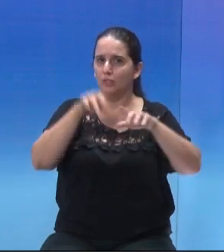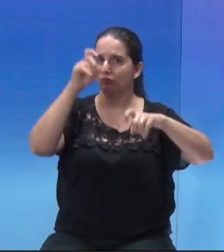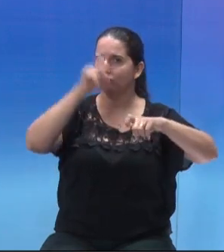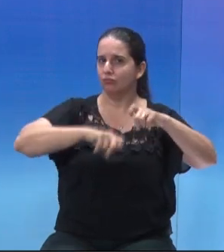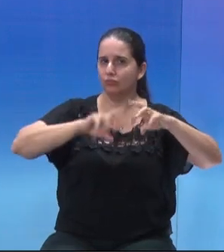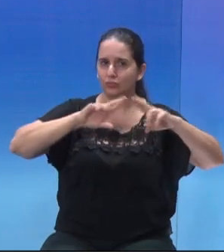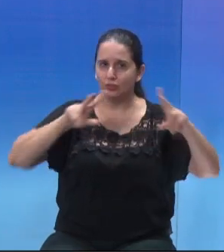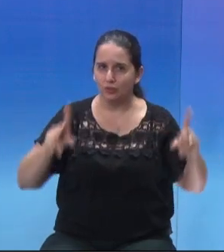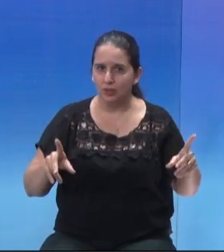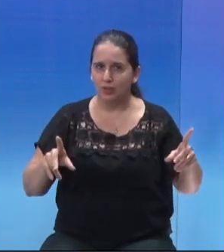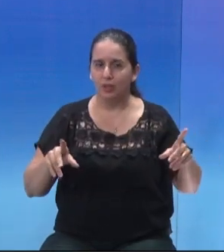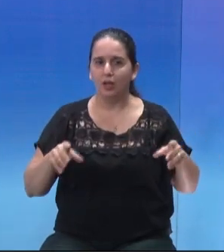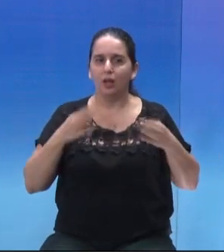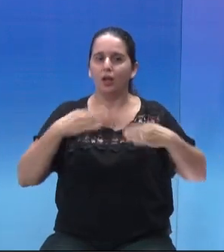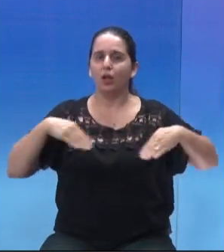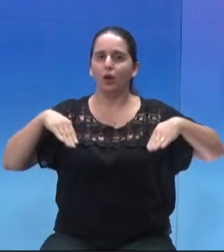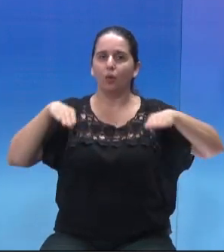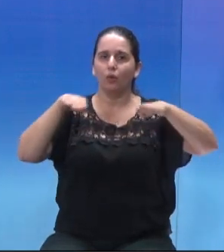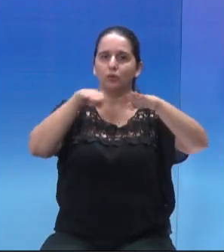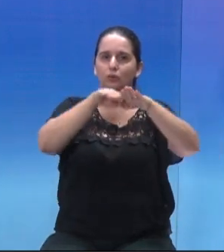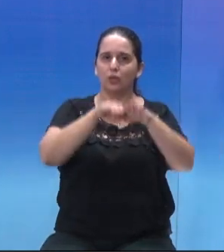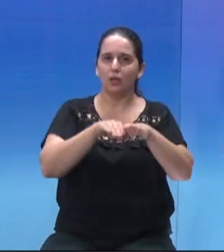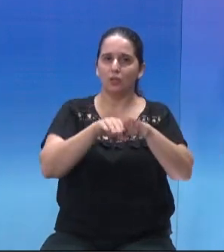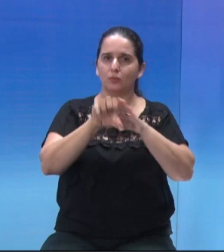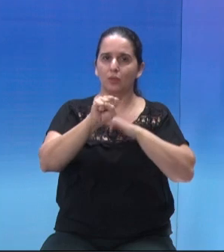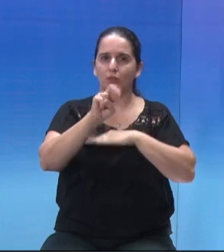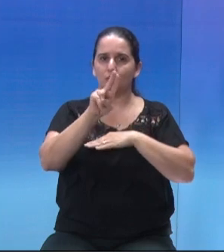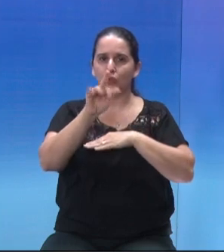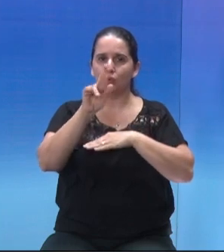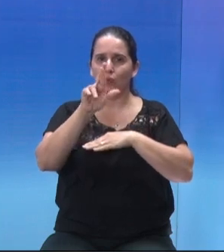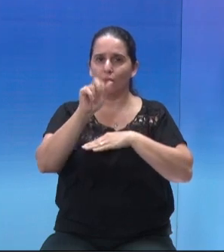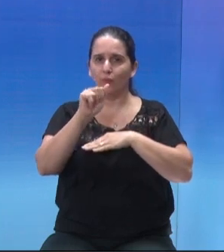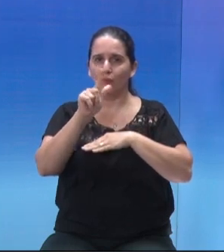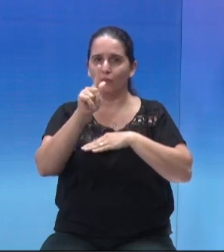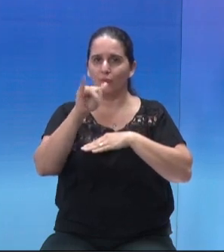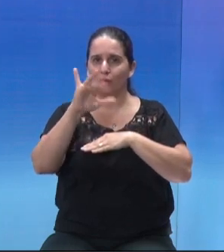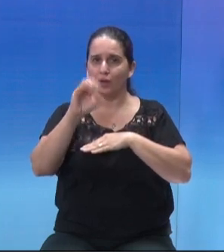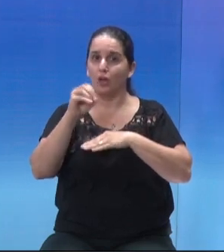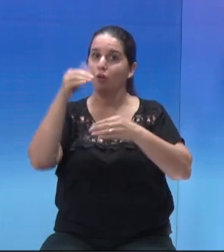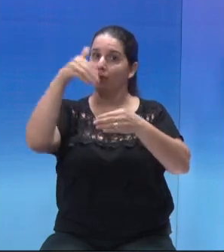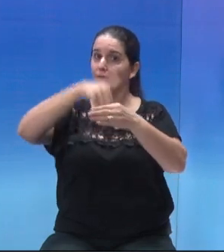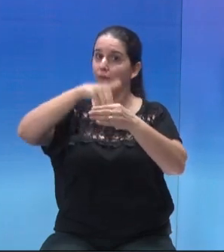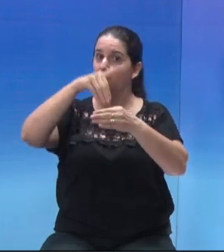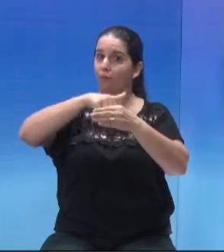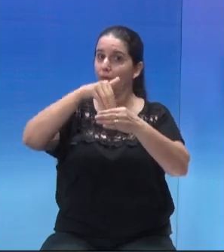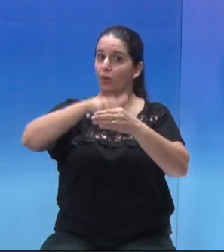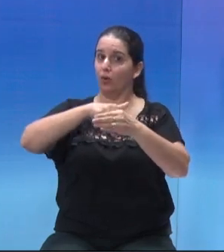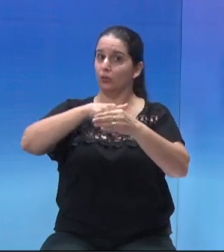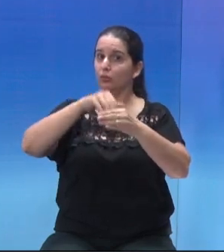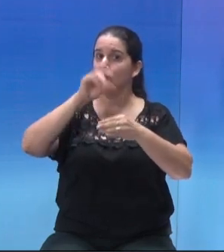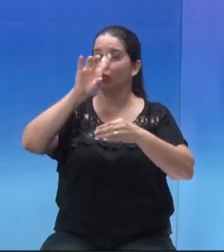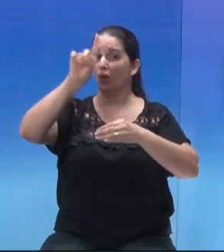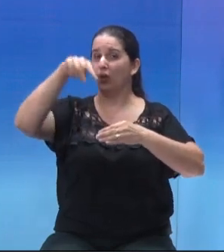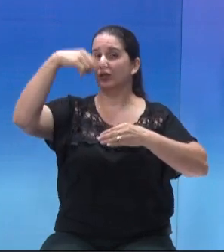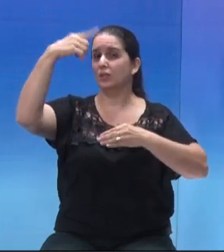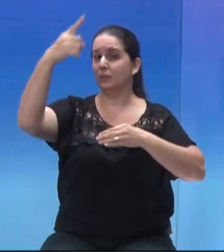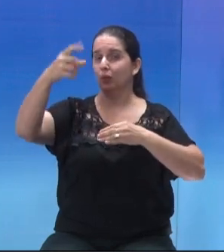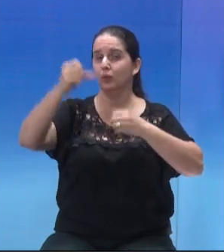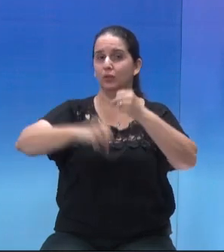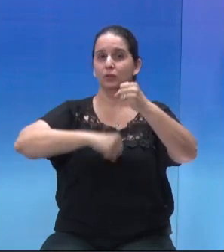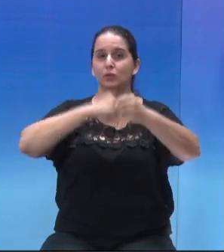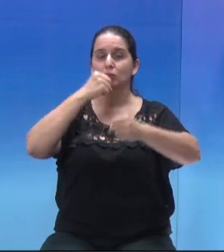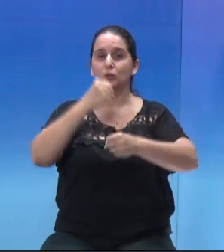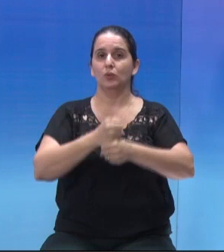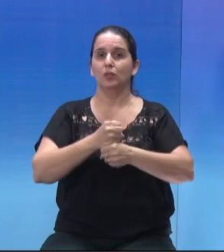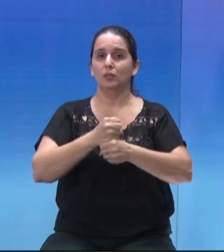para o sufrágio, né? O sufrágio universal. Quando é que a mulher no Brasil ela vai ter direito a voto? Ela vai ter direito a voto durante o